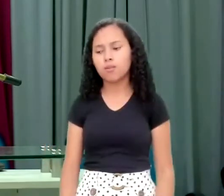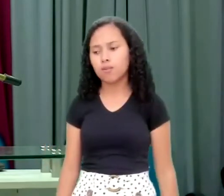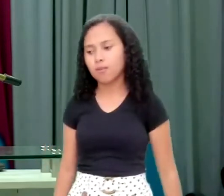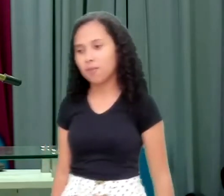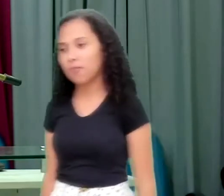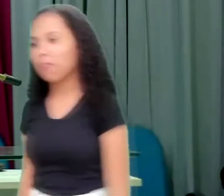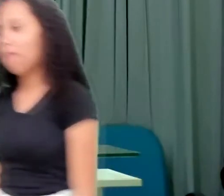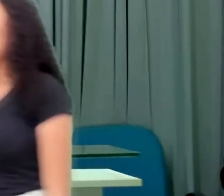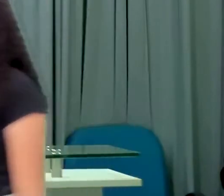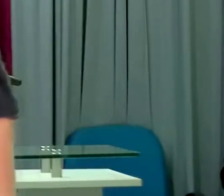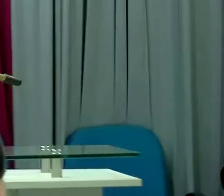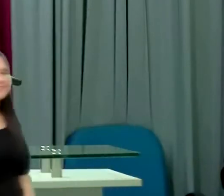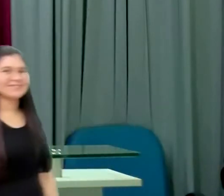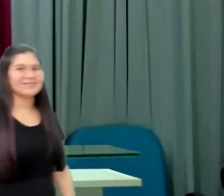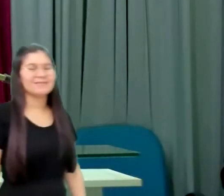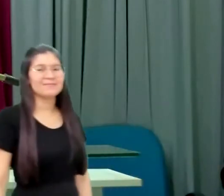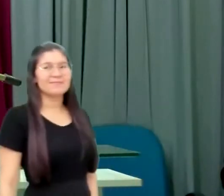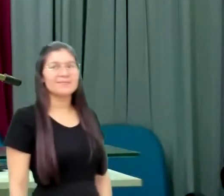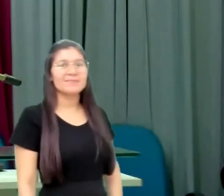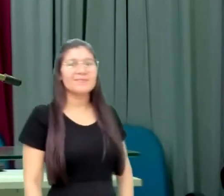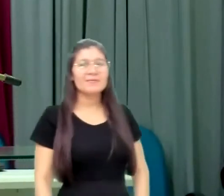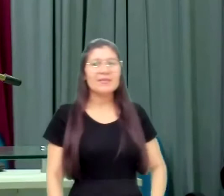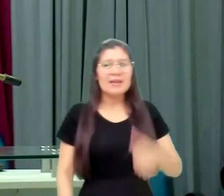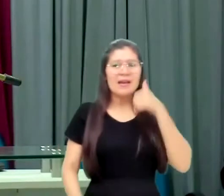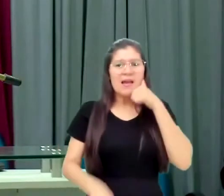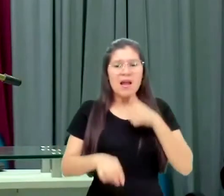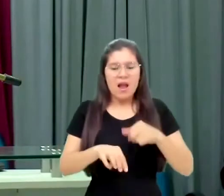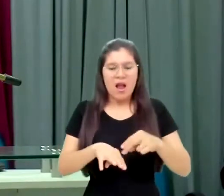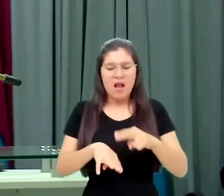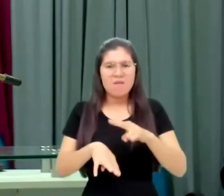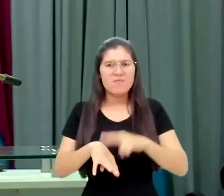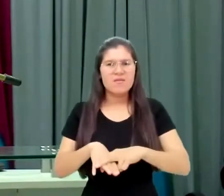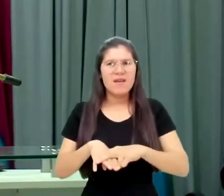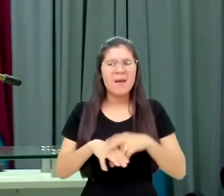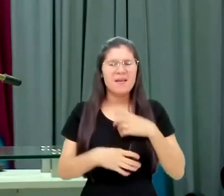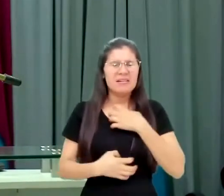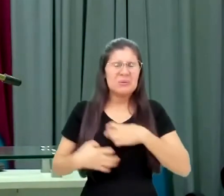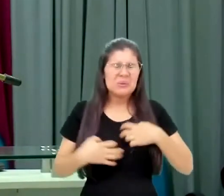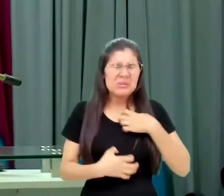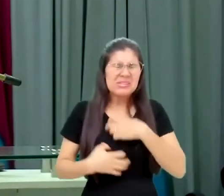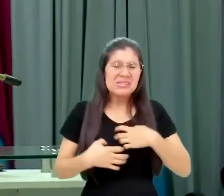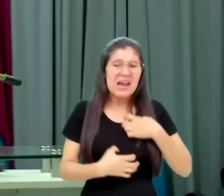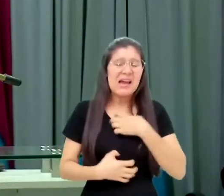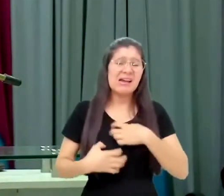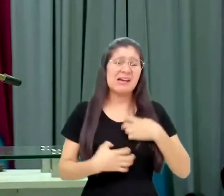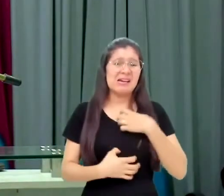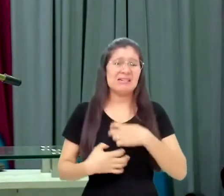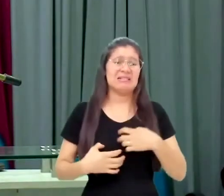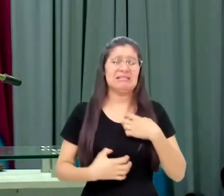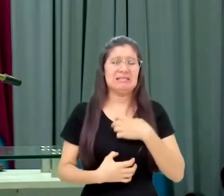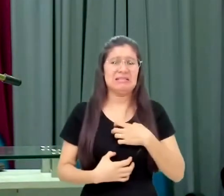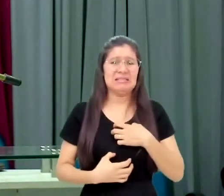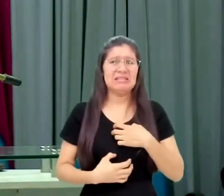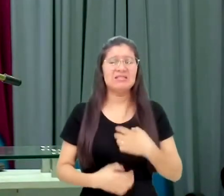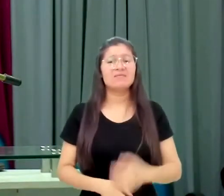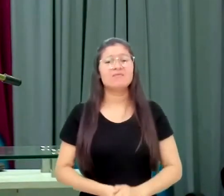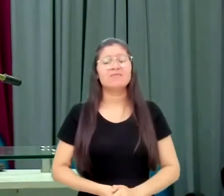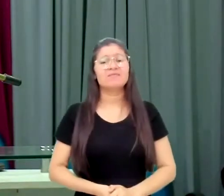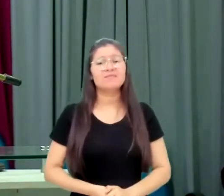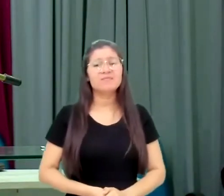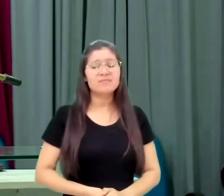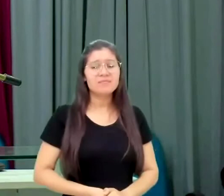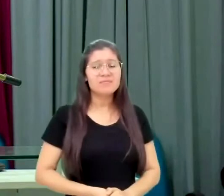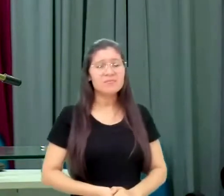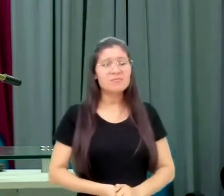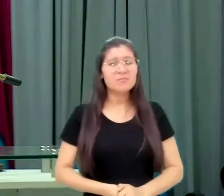débito. Aquela mulher estava em desespero, irmãos. Ela ia fugir com os filhos? Ela ia